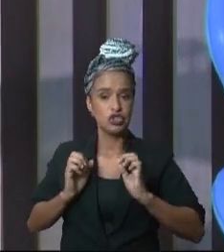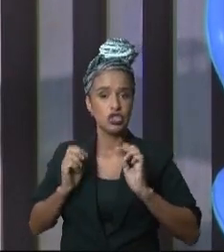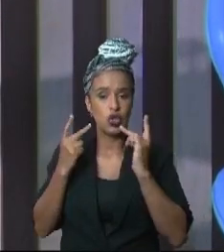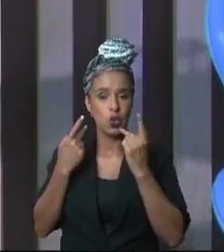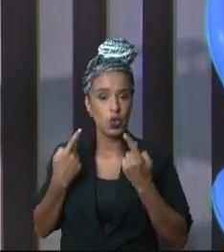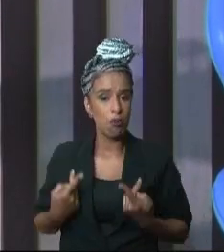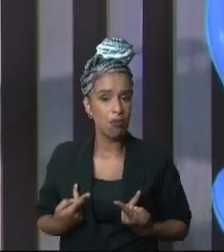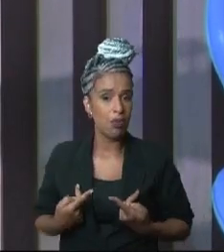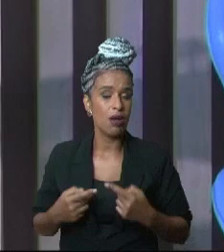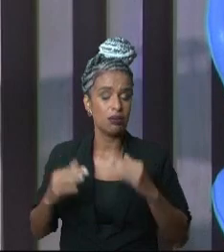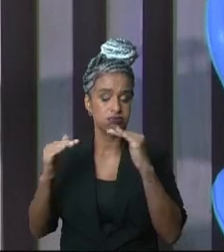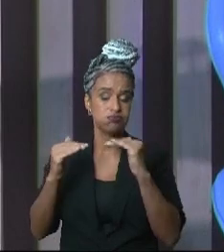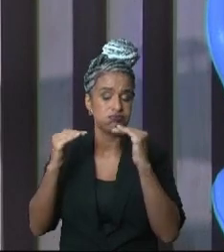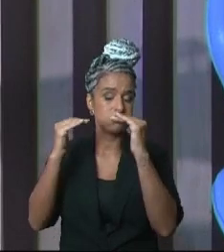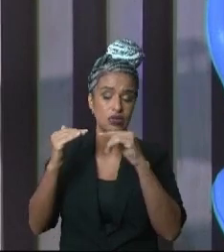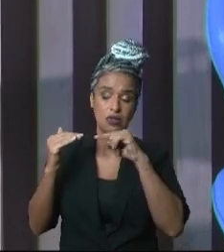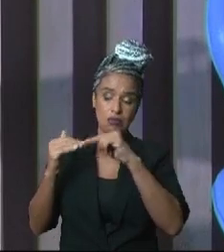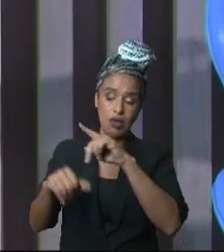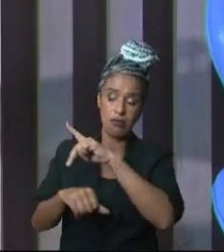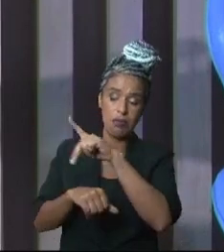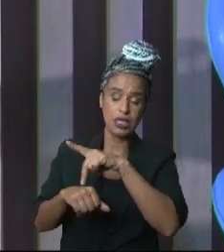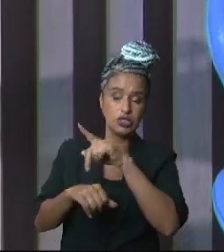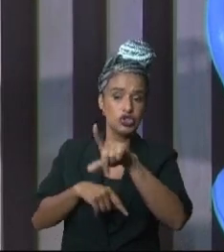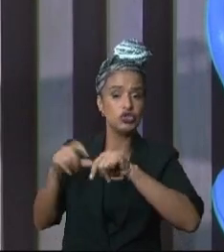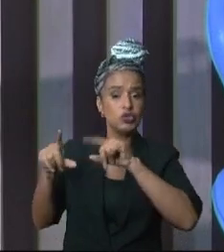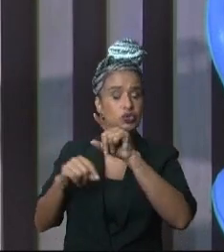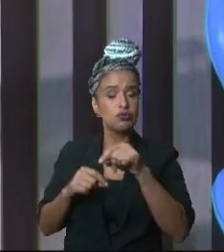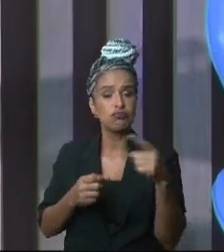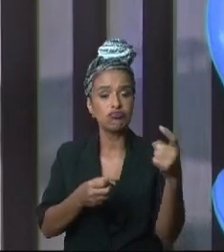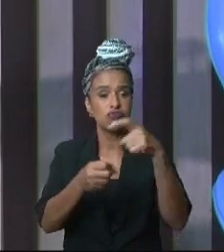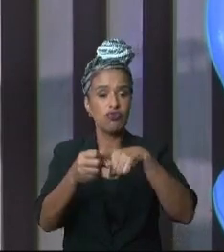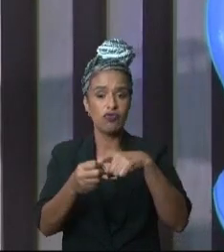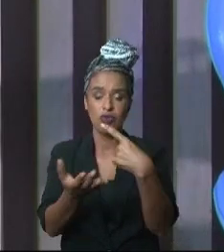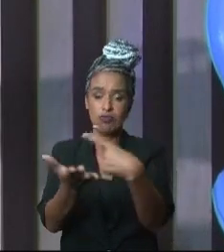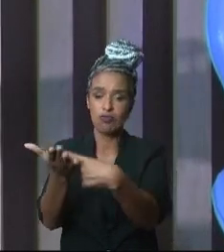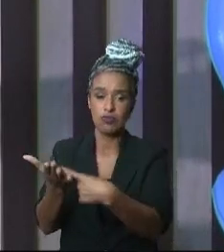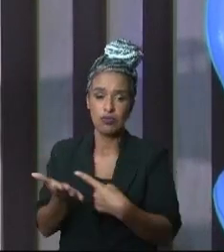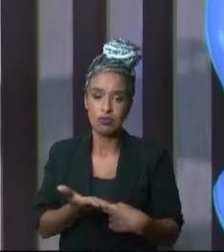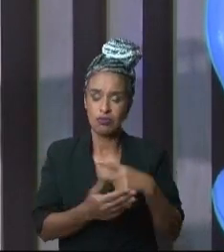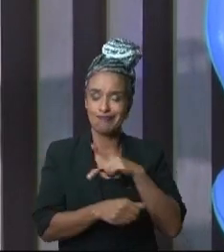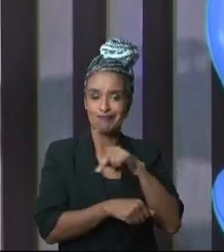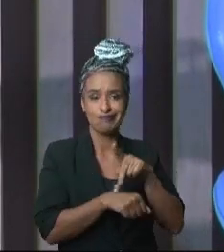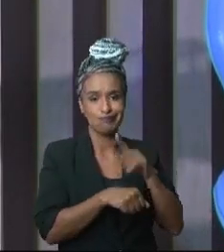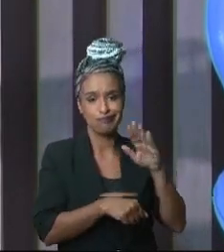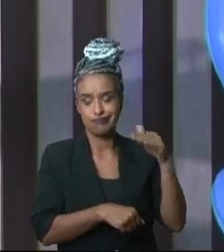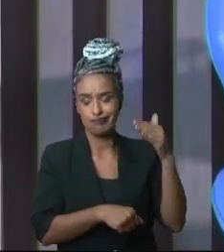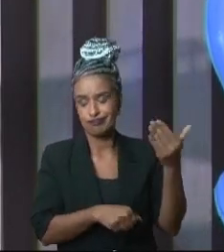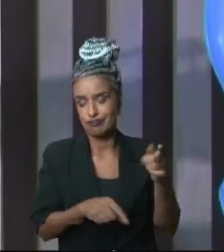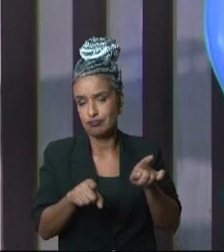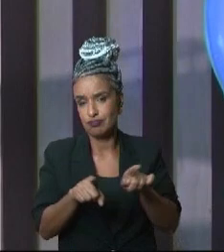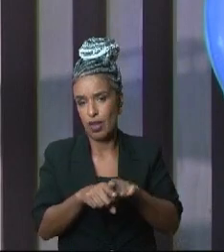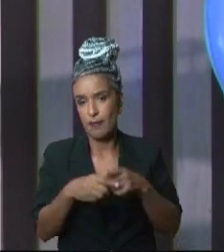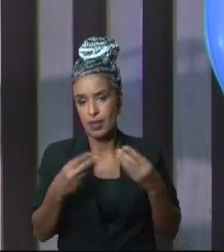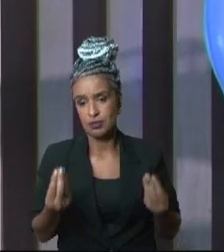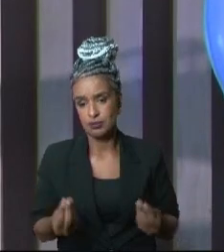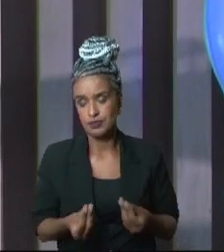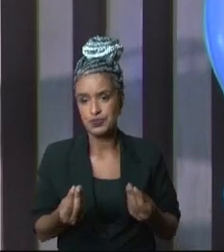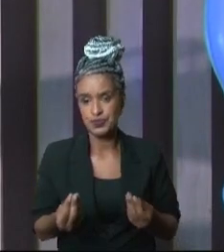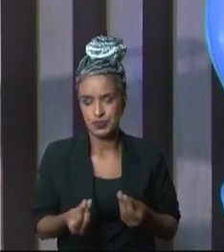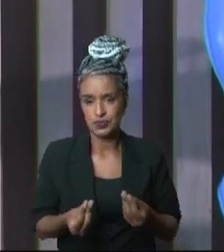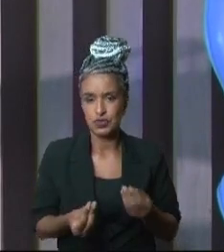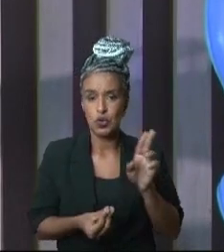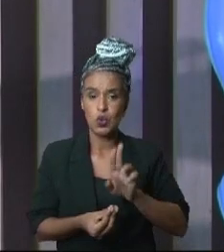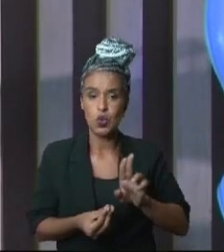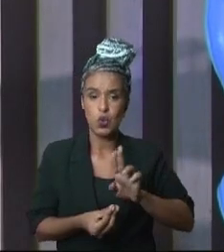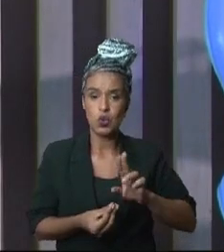territorial, direito de países de escolher suas alianças e suas políticas externas e também o não uso